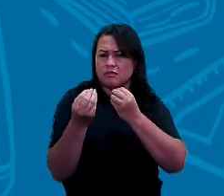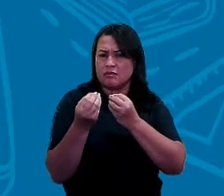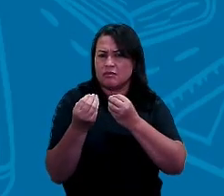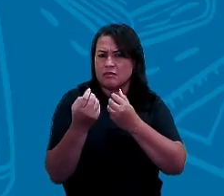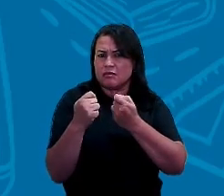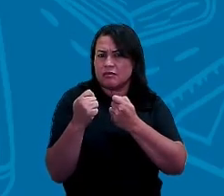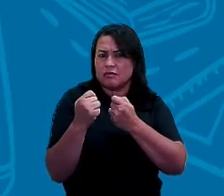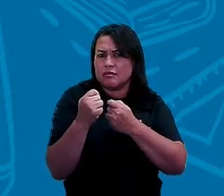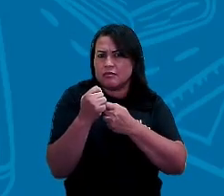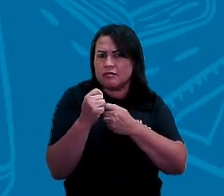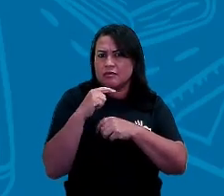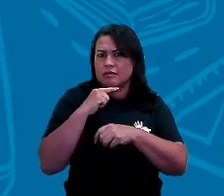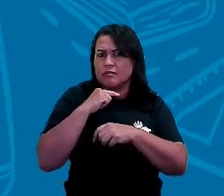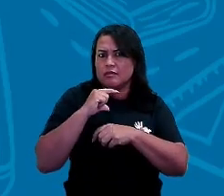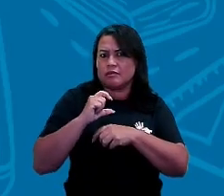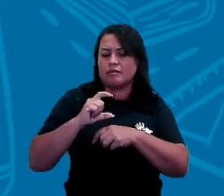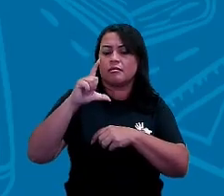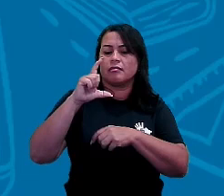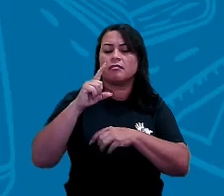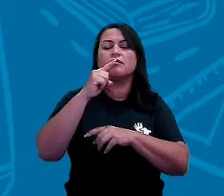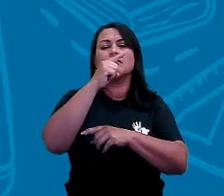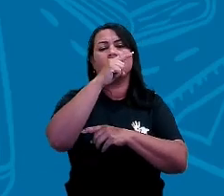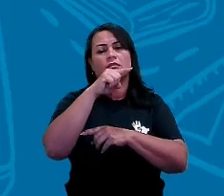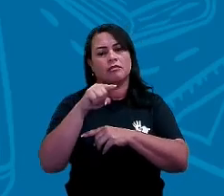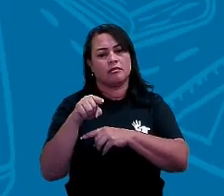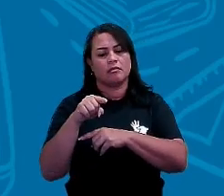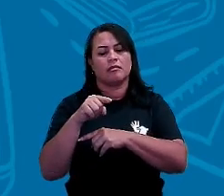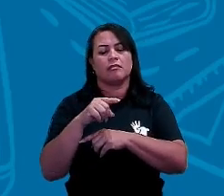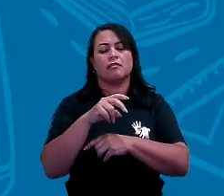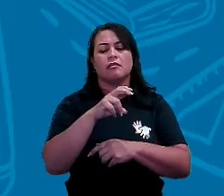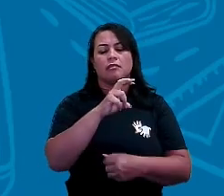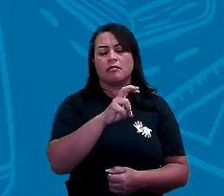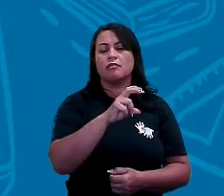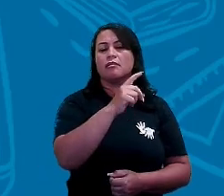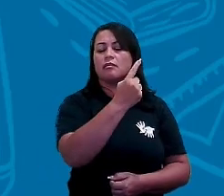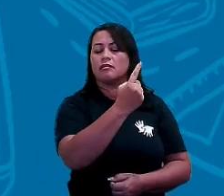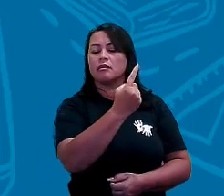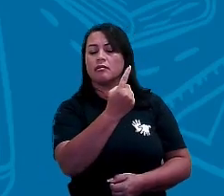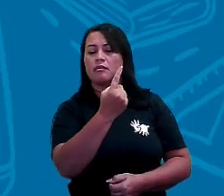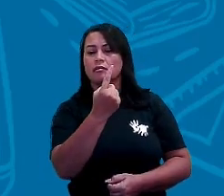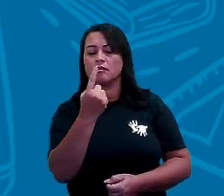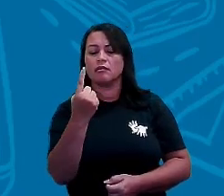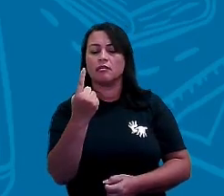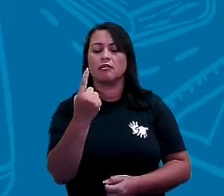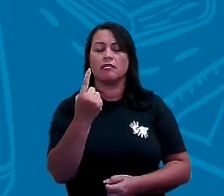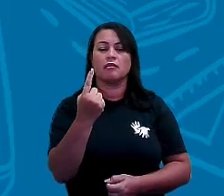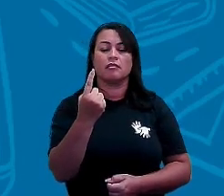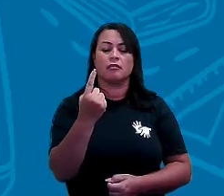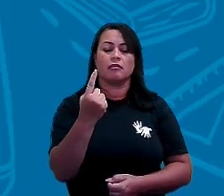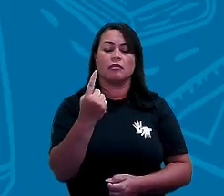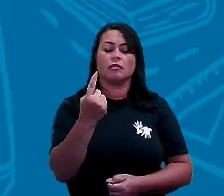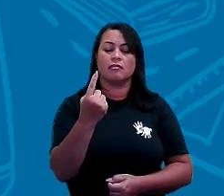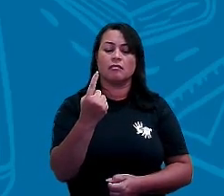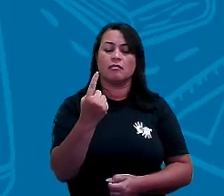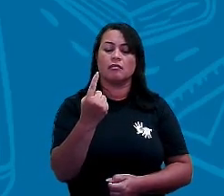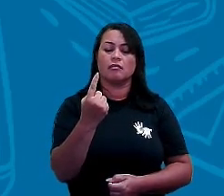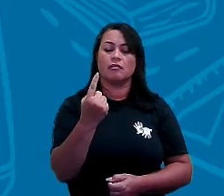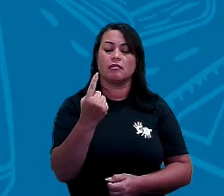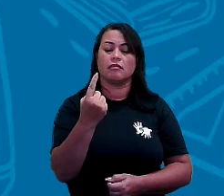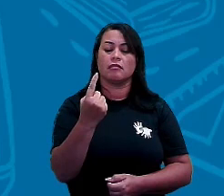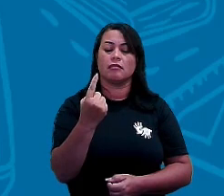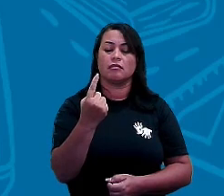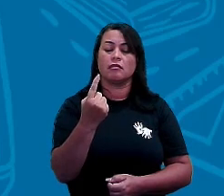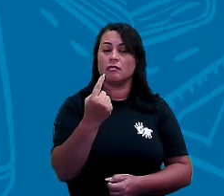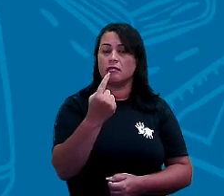maior para poder tirar o menor. Então, eu corto, tiro 1, né, do 5, aí vai ficar